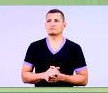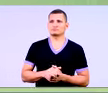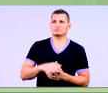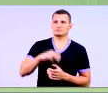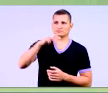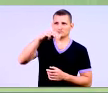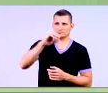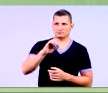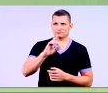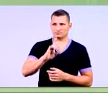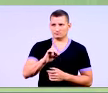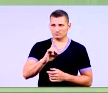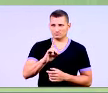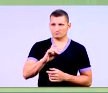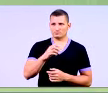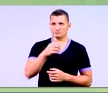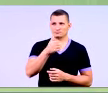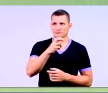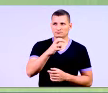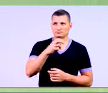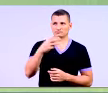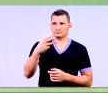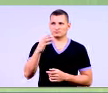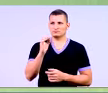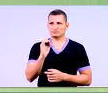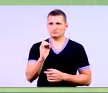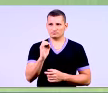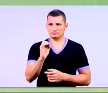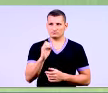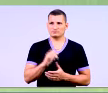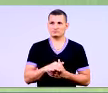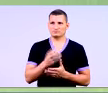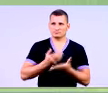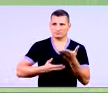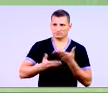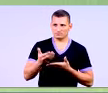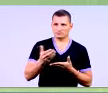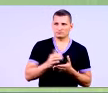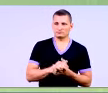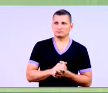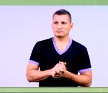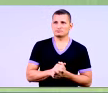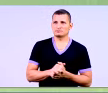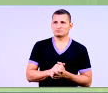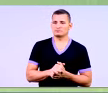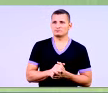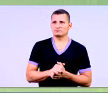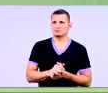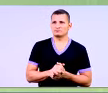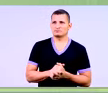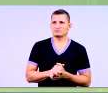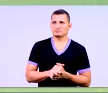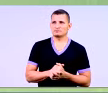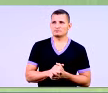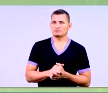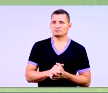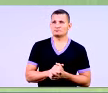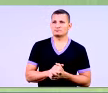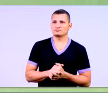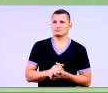de 15 por 3 a 0 aí vamos relacionais para depois fazer o